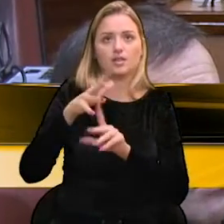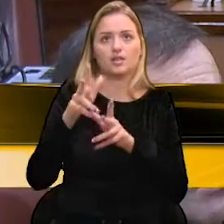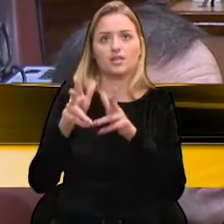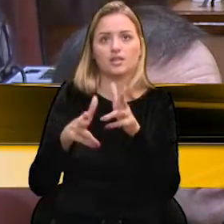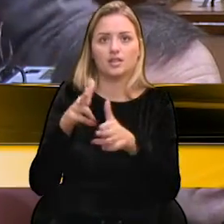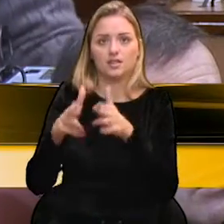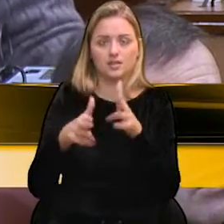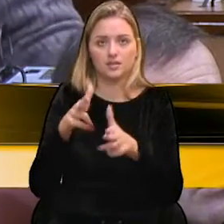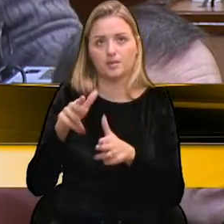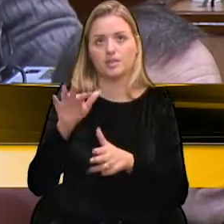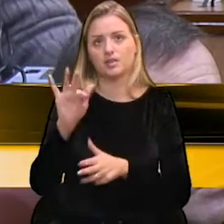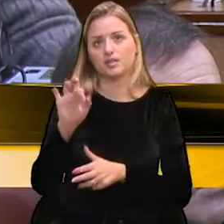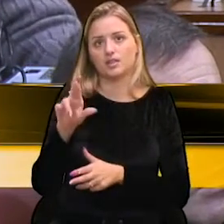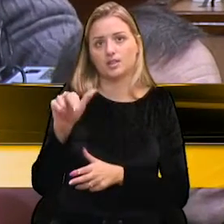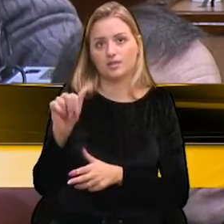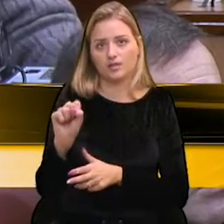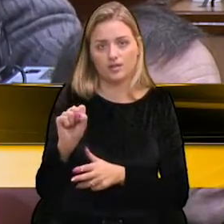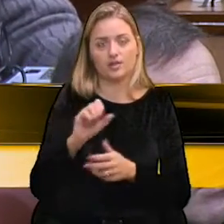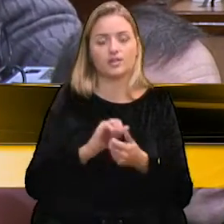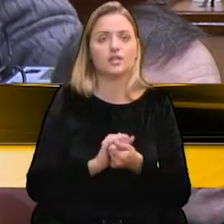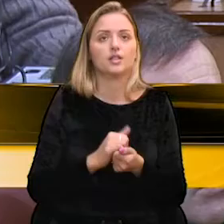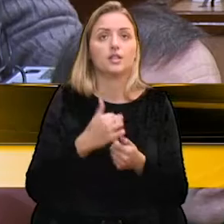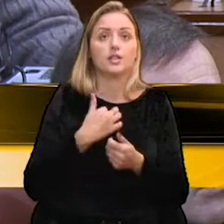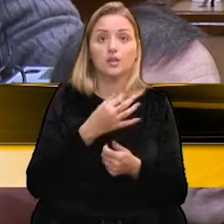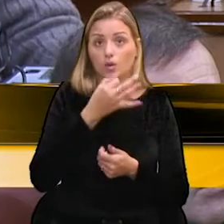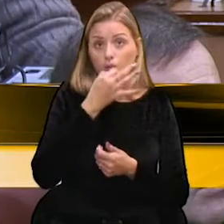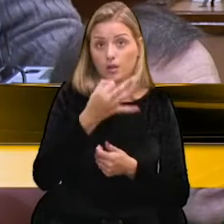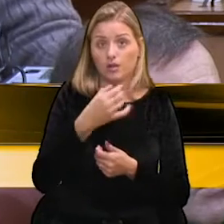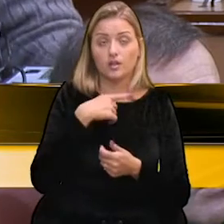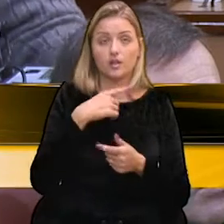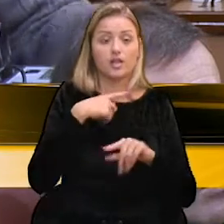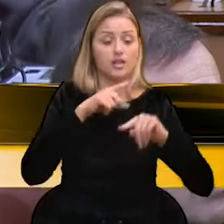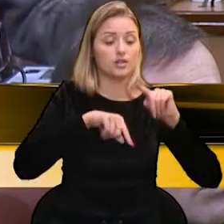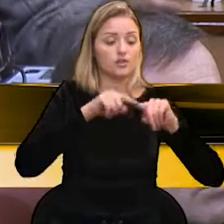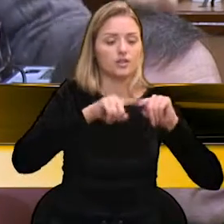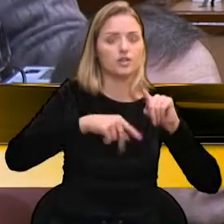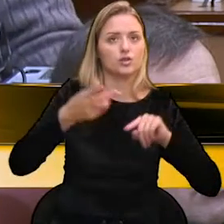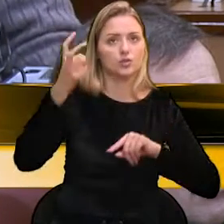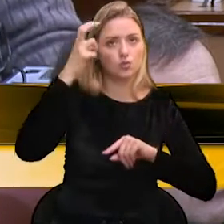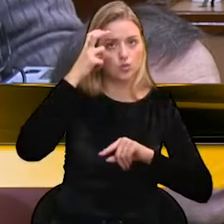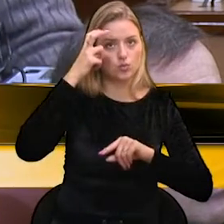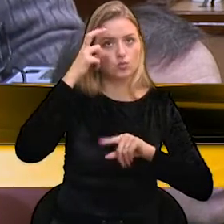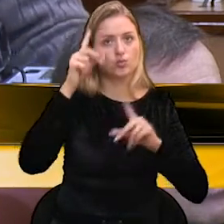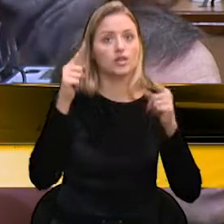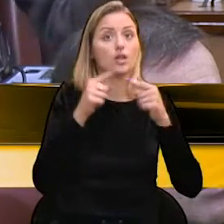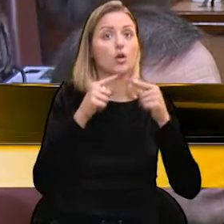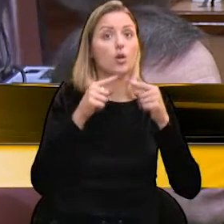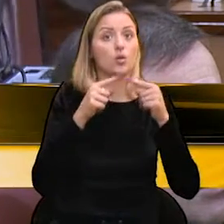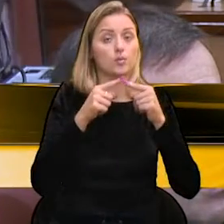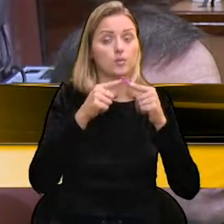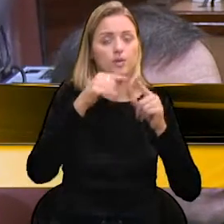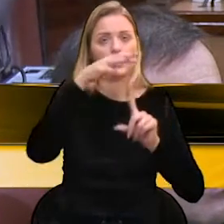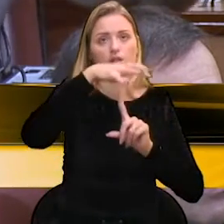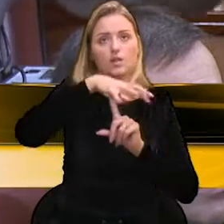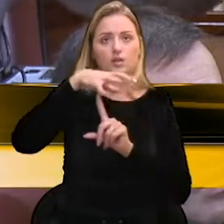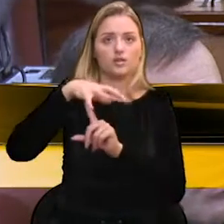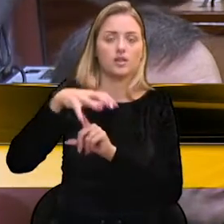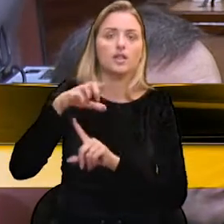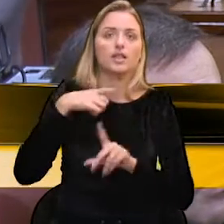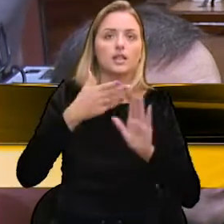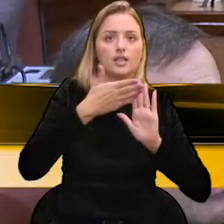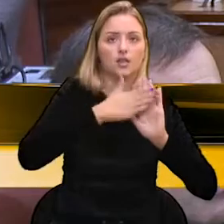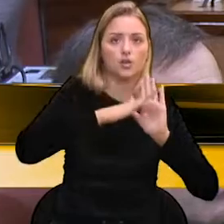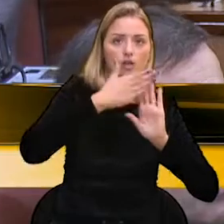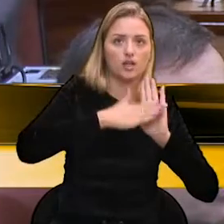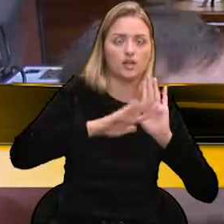praças das feiras. Então, mas eu sugiro que tenha atividades culturais concomitante com as feiras e seja criado um calendário